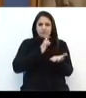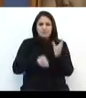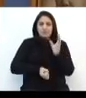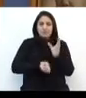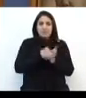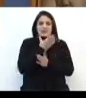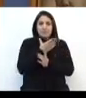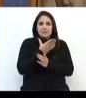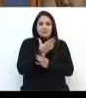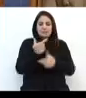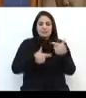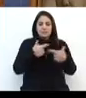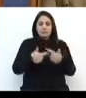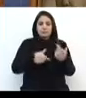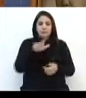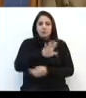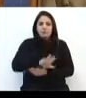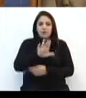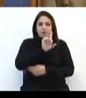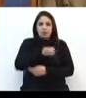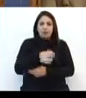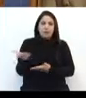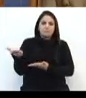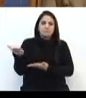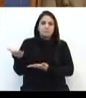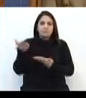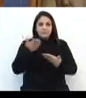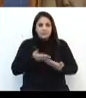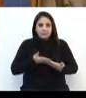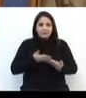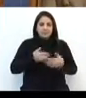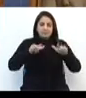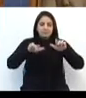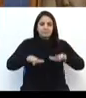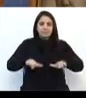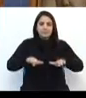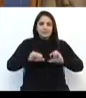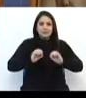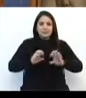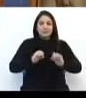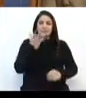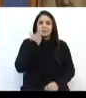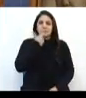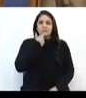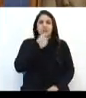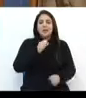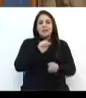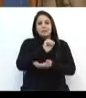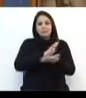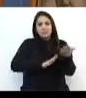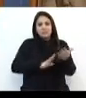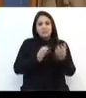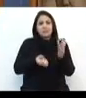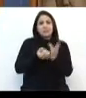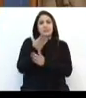dos servidores gerais. E elas são recepcionadas nas unidades de educação infantil. As atividades laborais delas